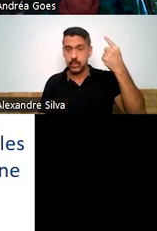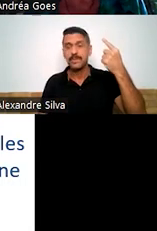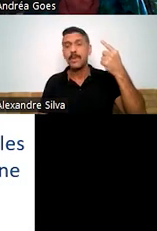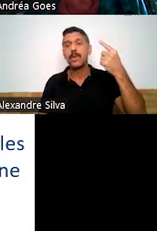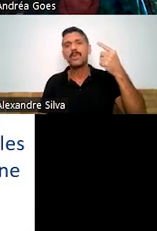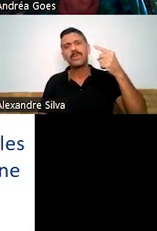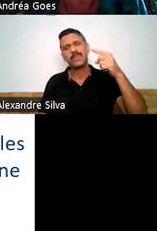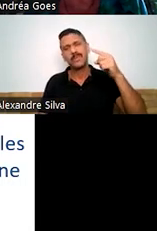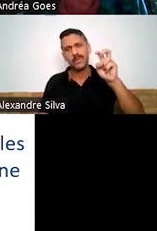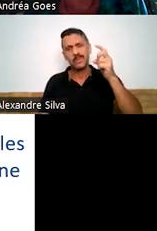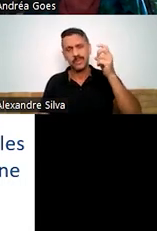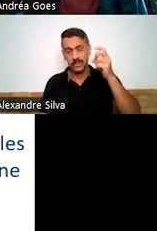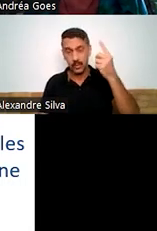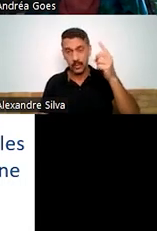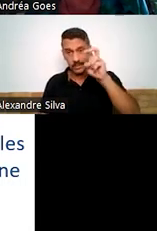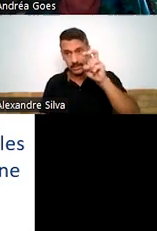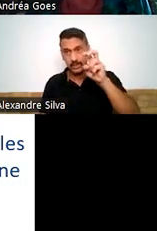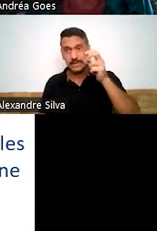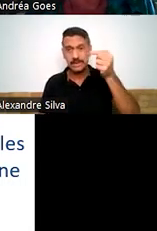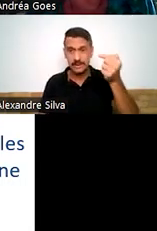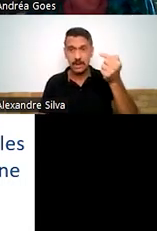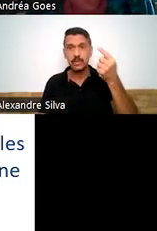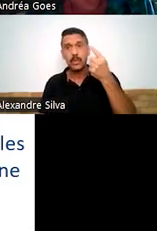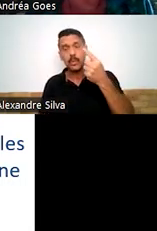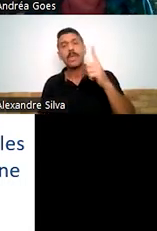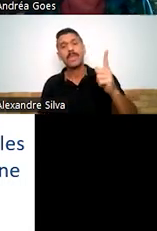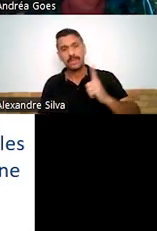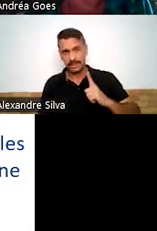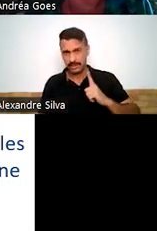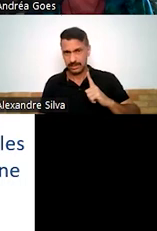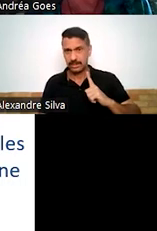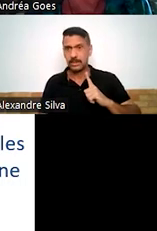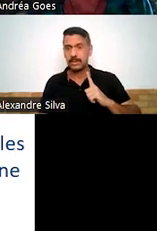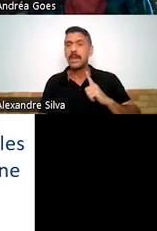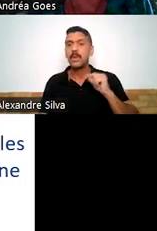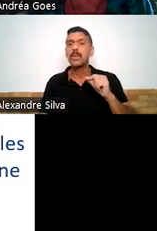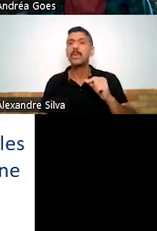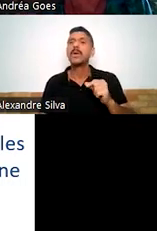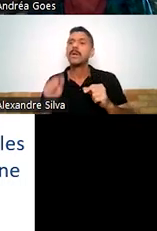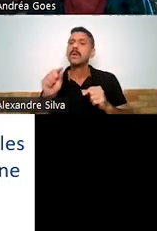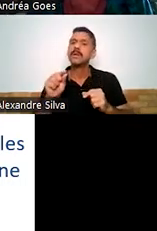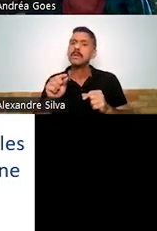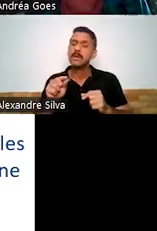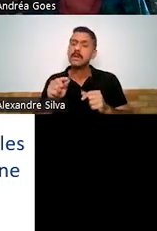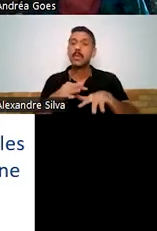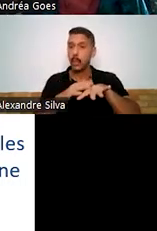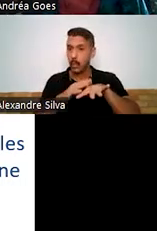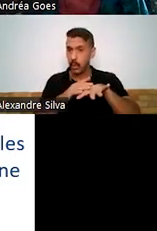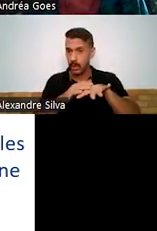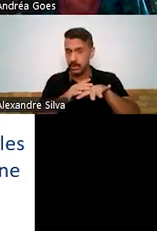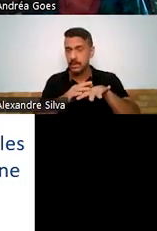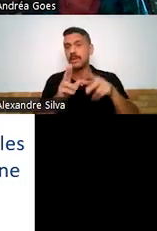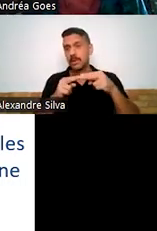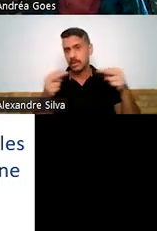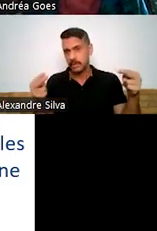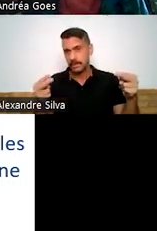7,1, eles são portadores dessa maladia, dessa doença genética, que é